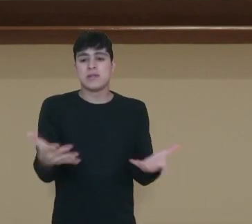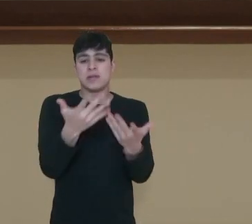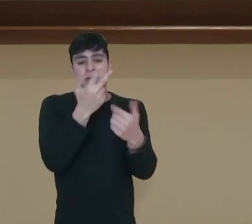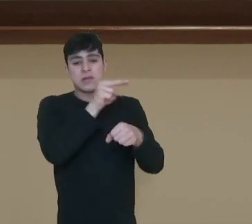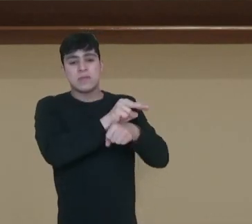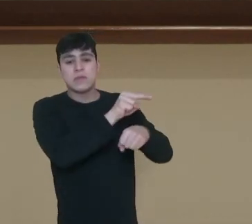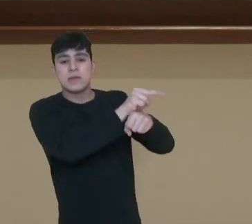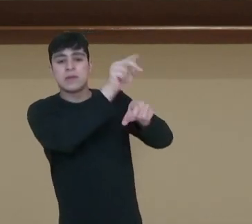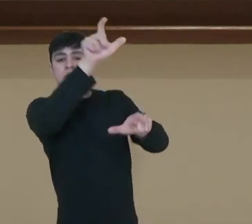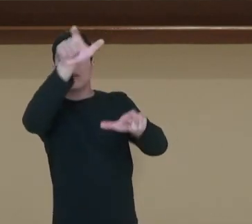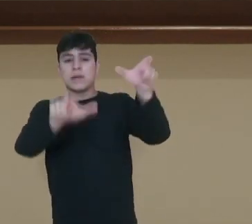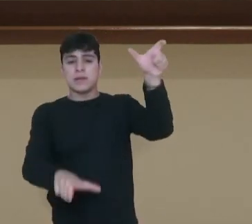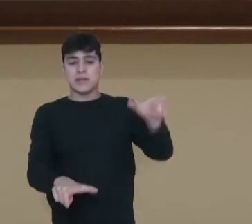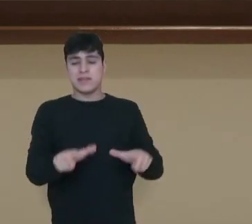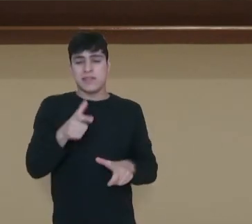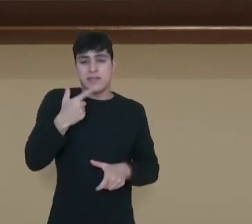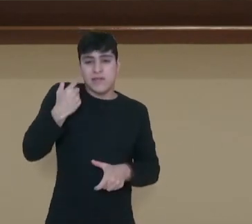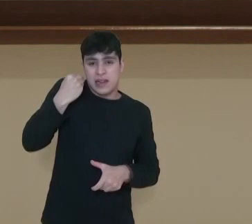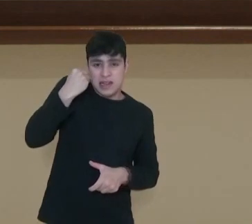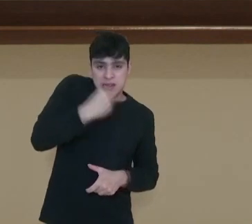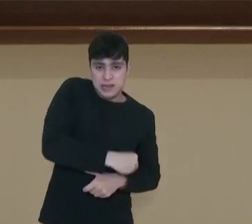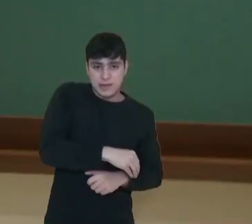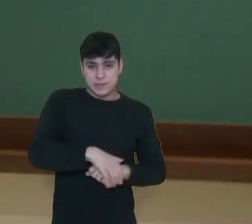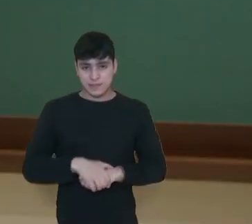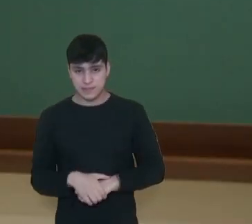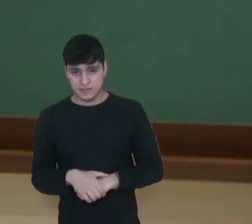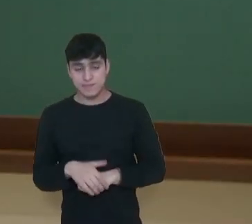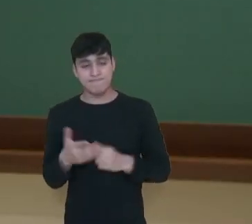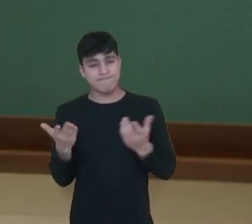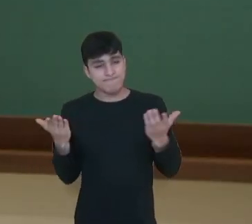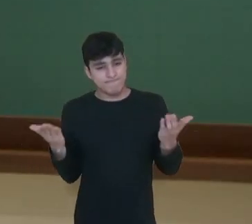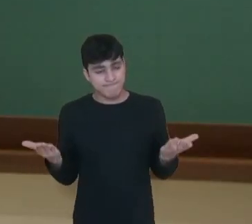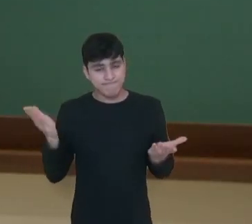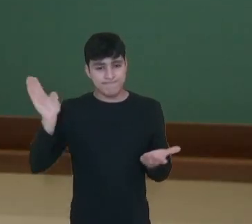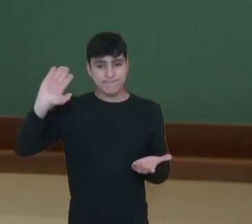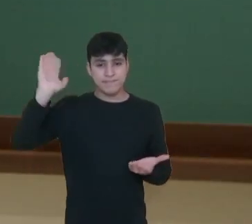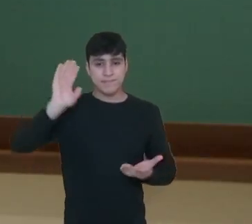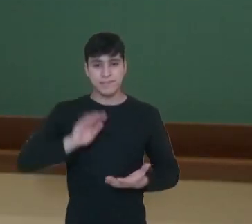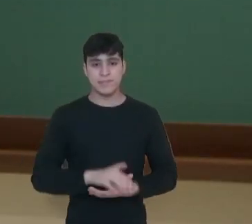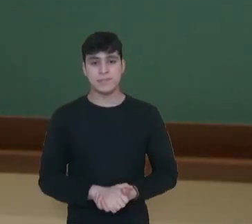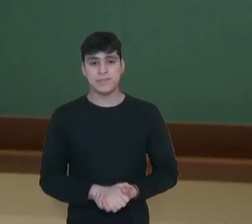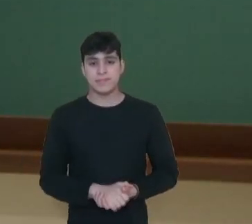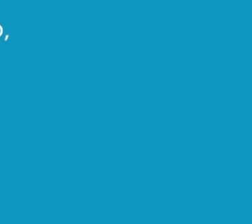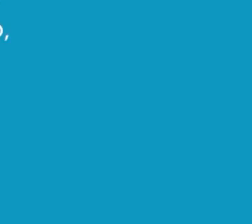a proteção dos fracos. Isso aí, até!